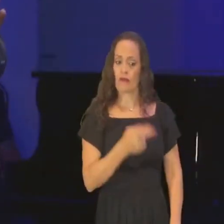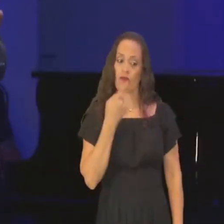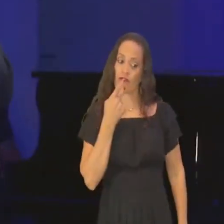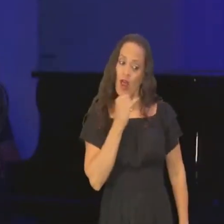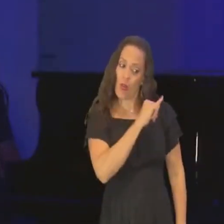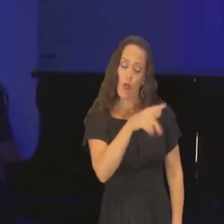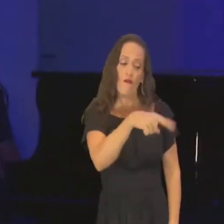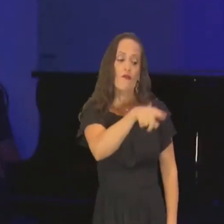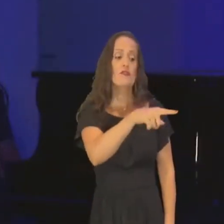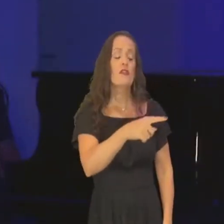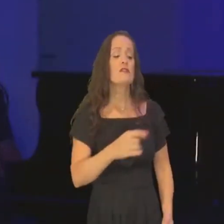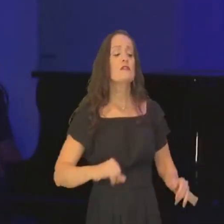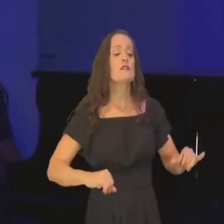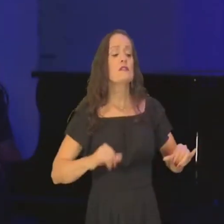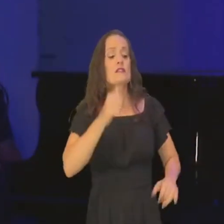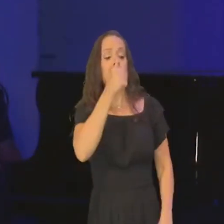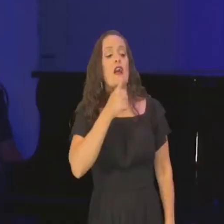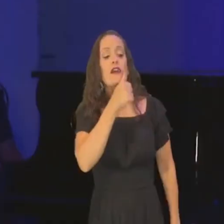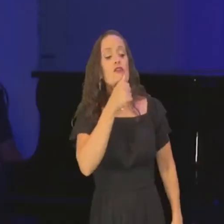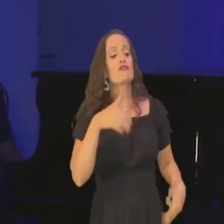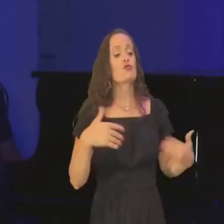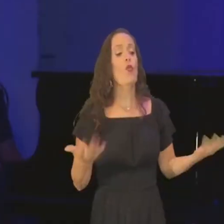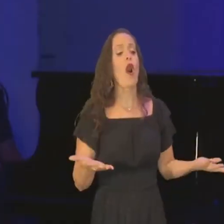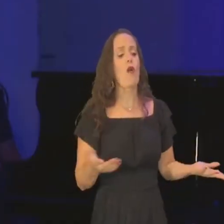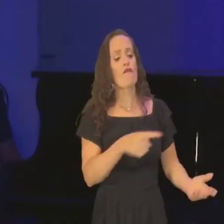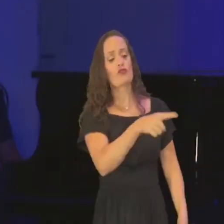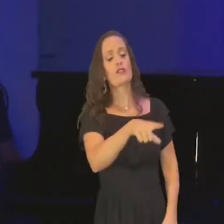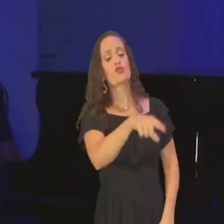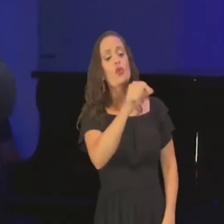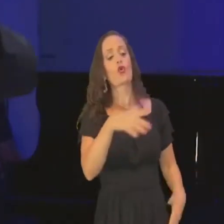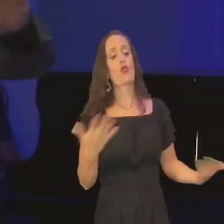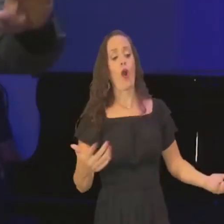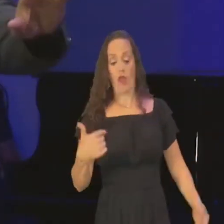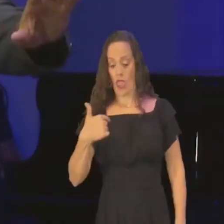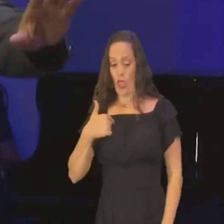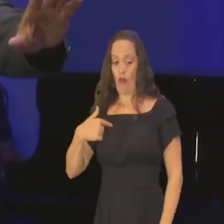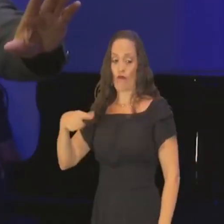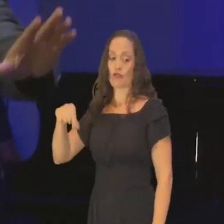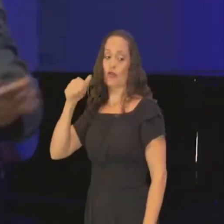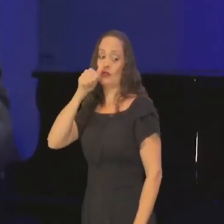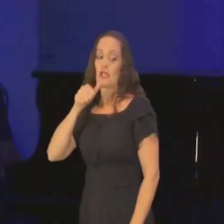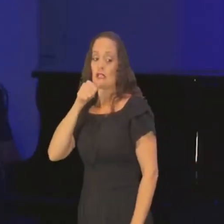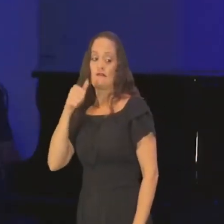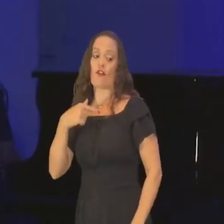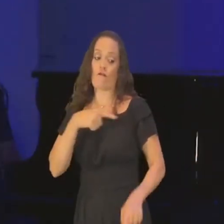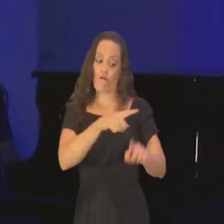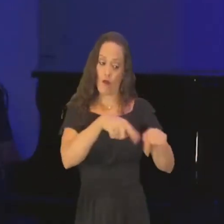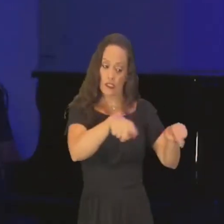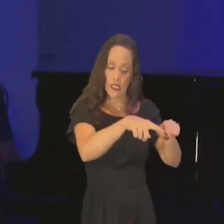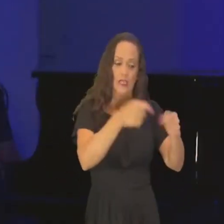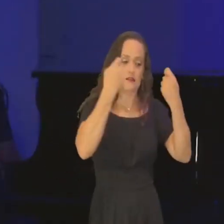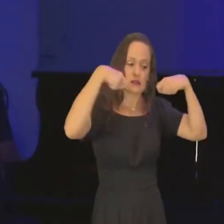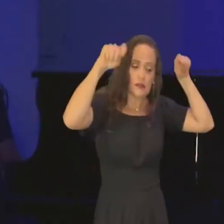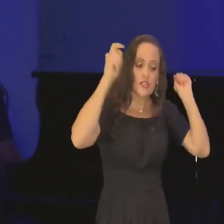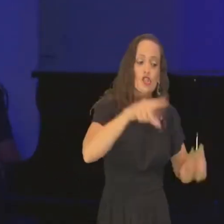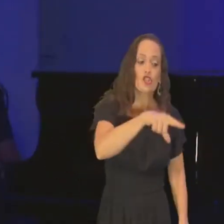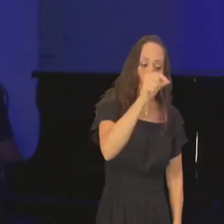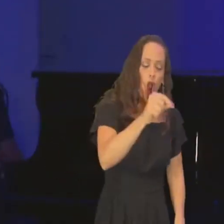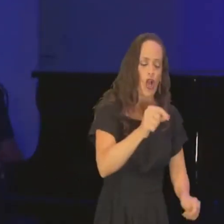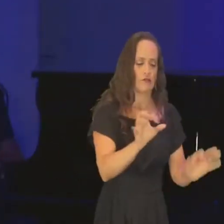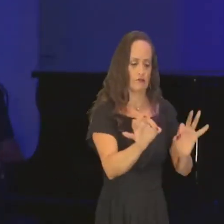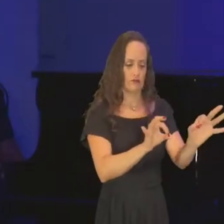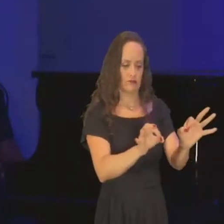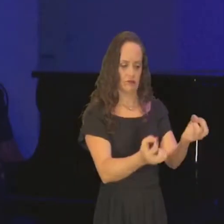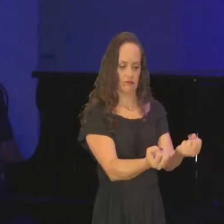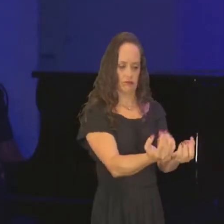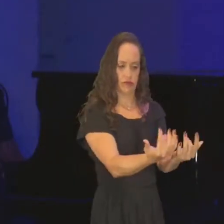o sacrifício, eu vou escolher o meu sacrifício. Preparem o altar de vocês e eu prepararei o meu altar. Mas uma